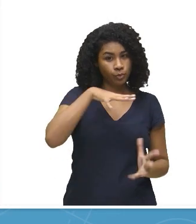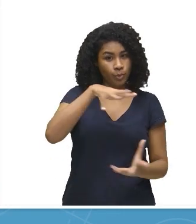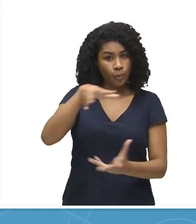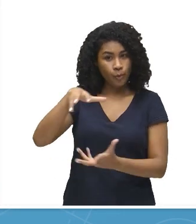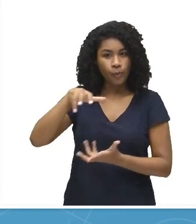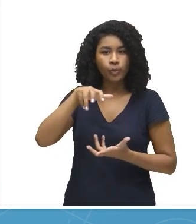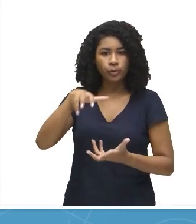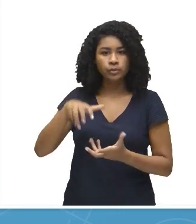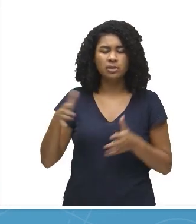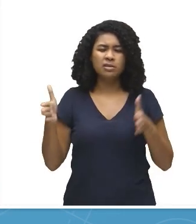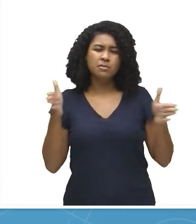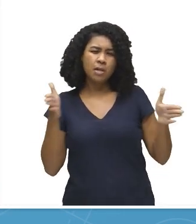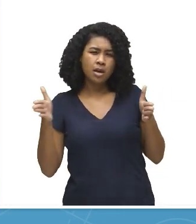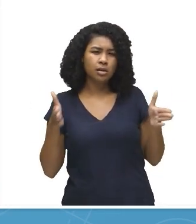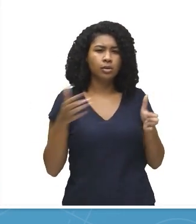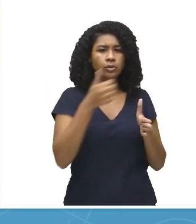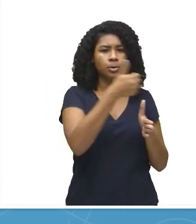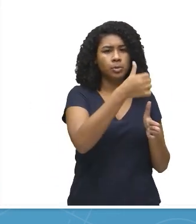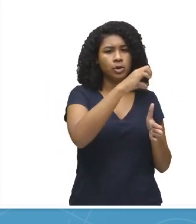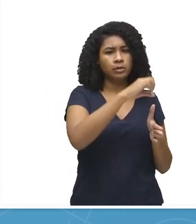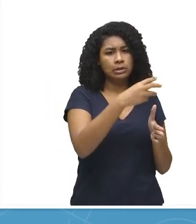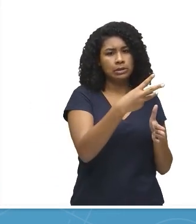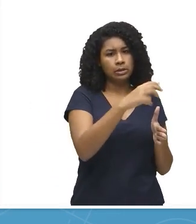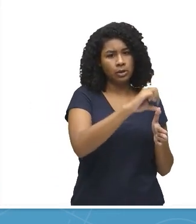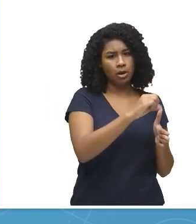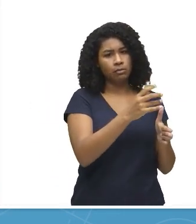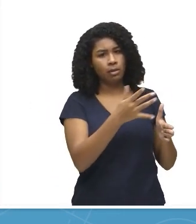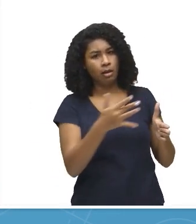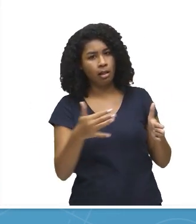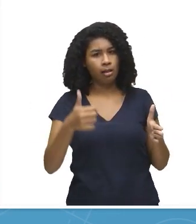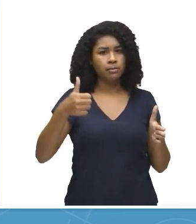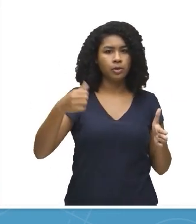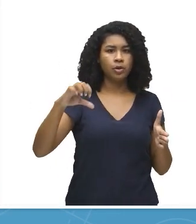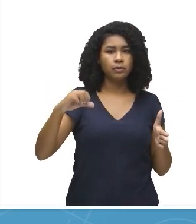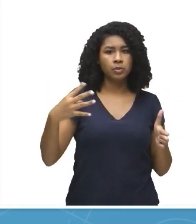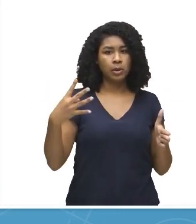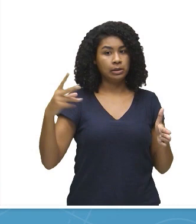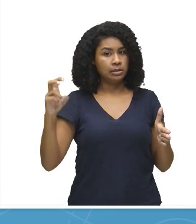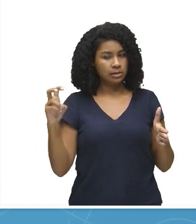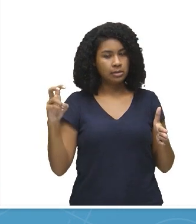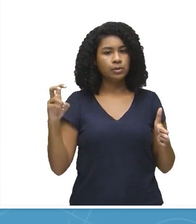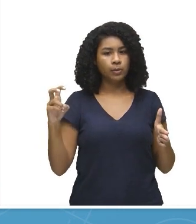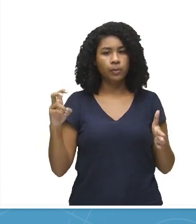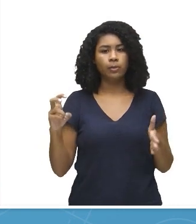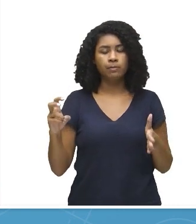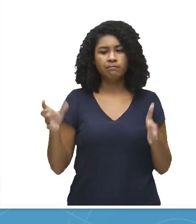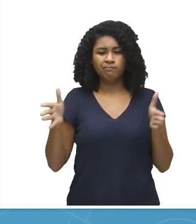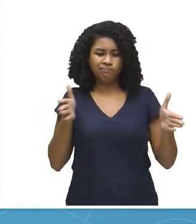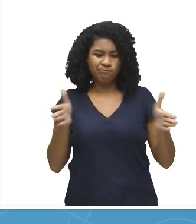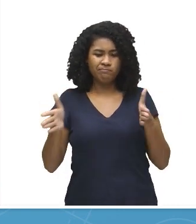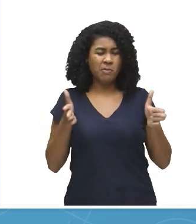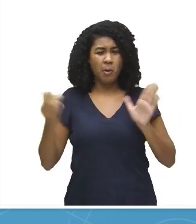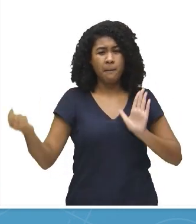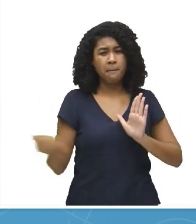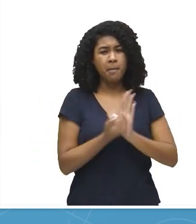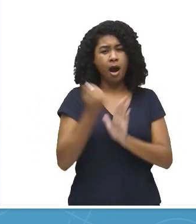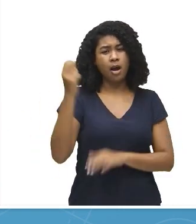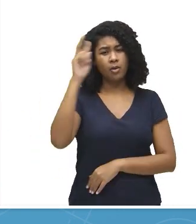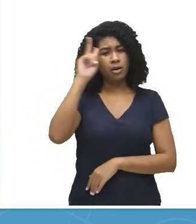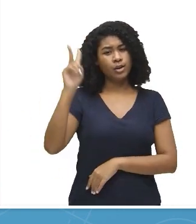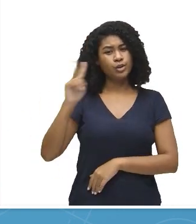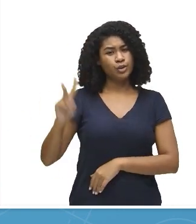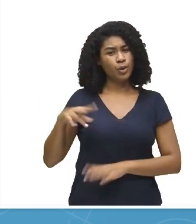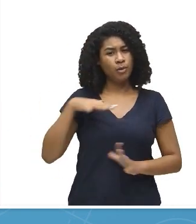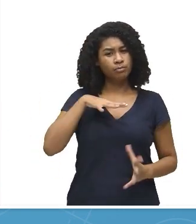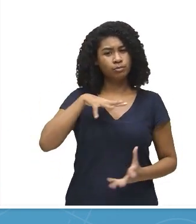de 1939 a 1945, que também foi considerado aí, um marco, né, para